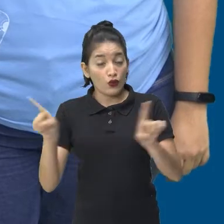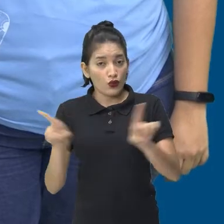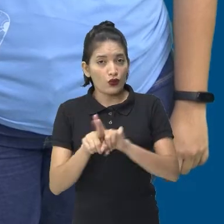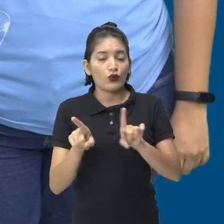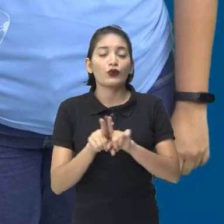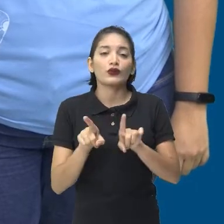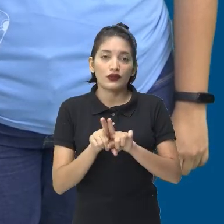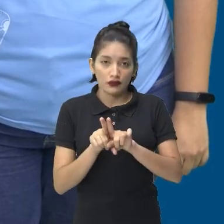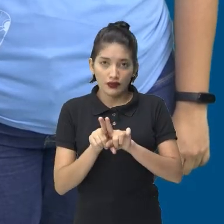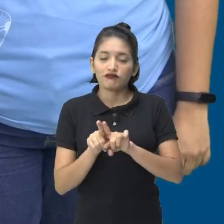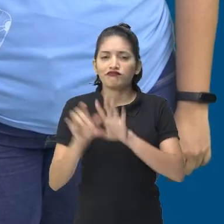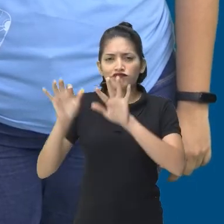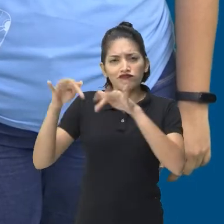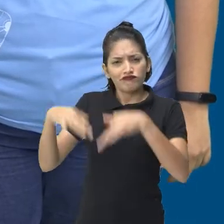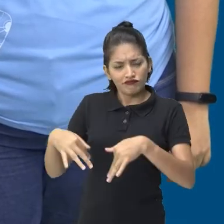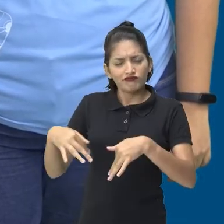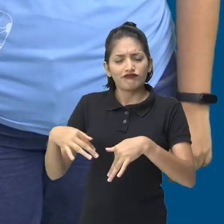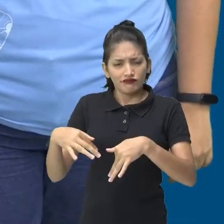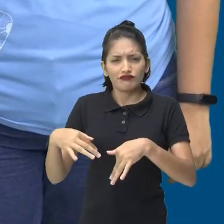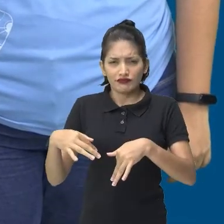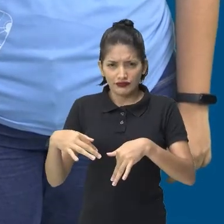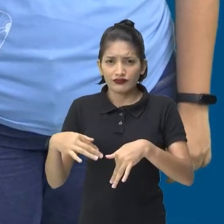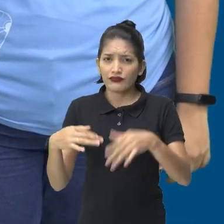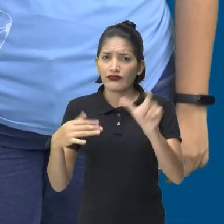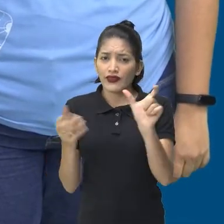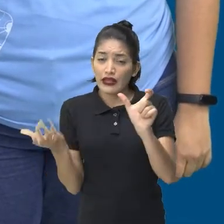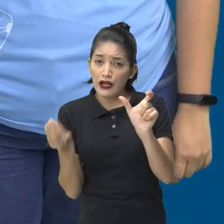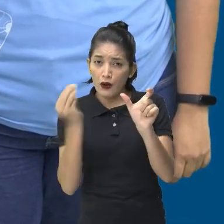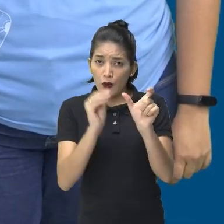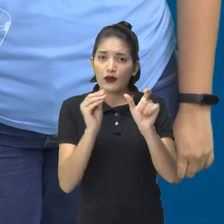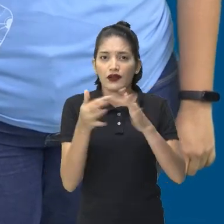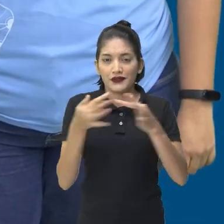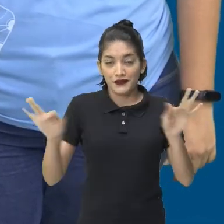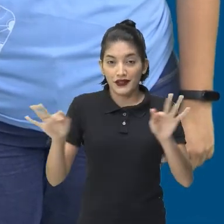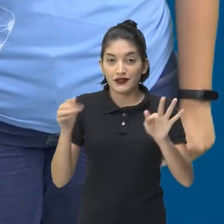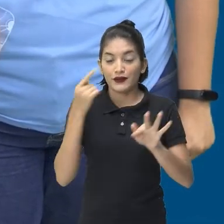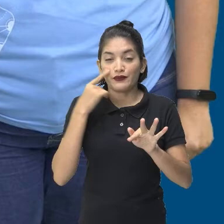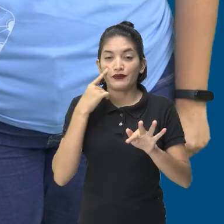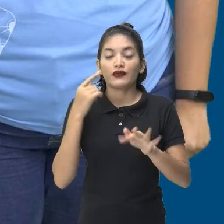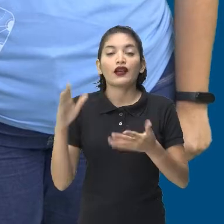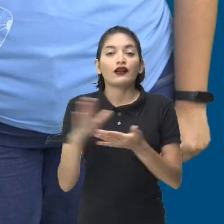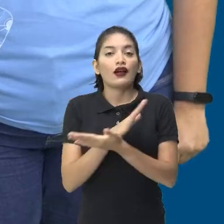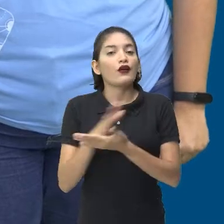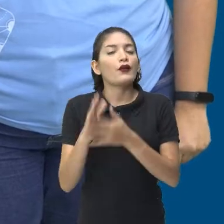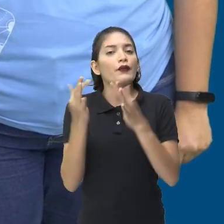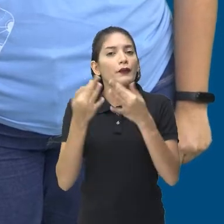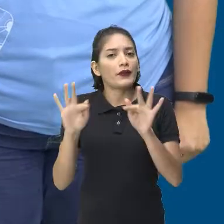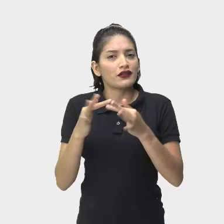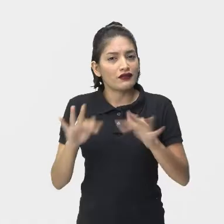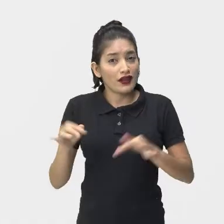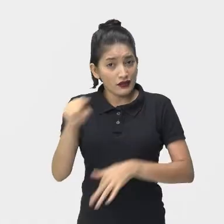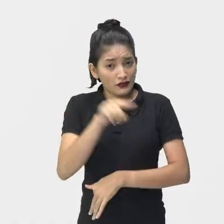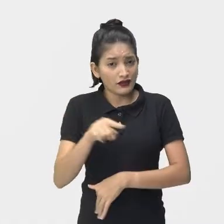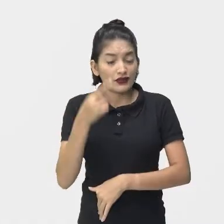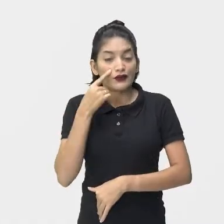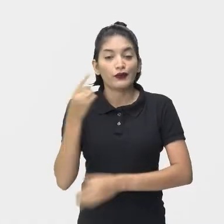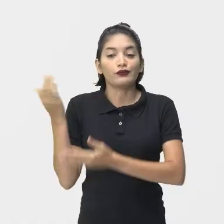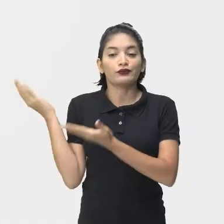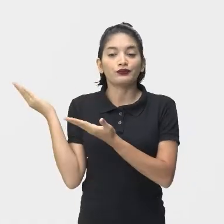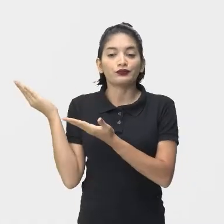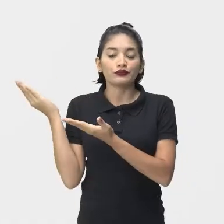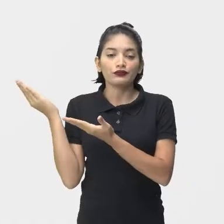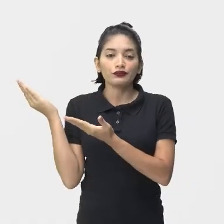outros, né? Essas terminações inseridas em algumas frases. Eu tenho aqui algumas frases para vocês,